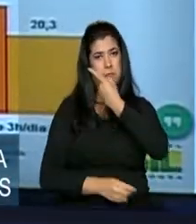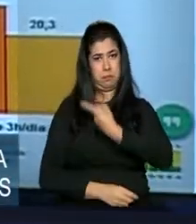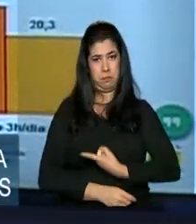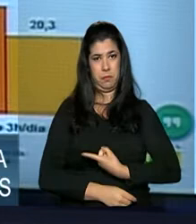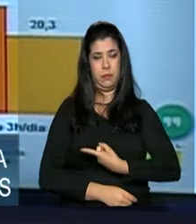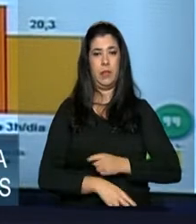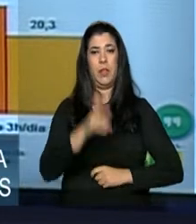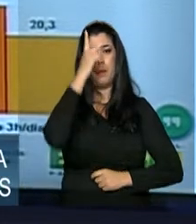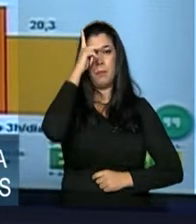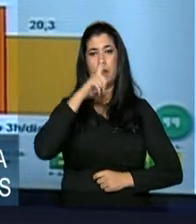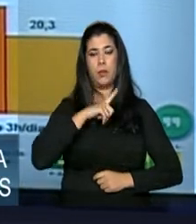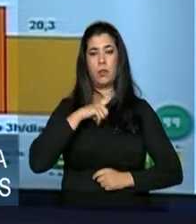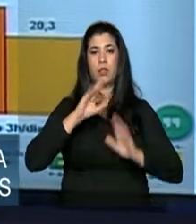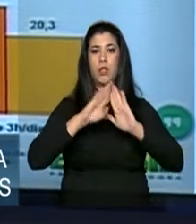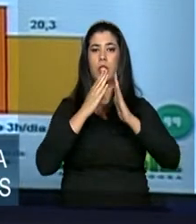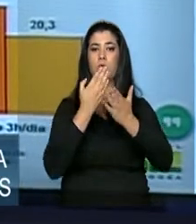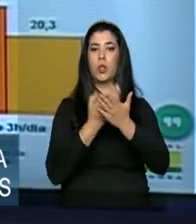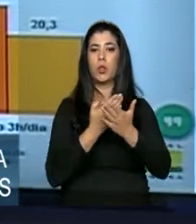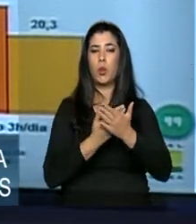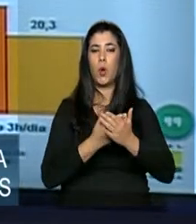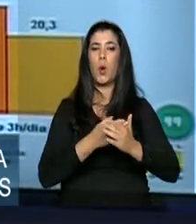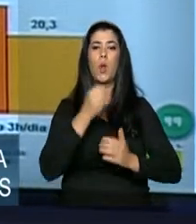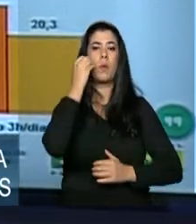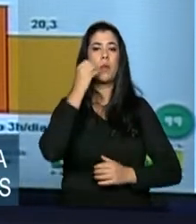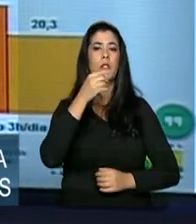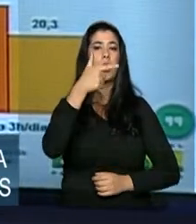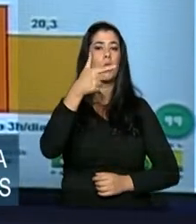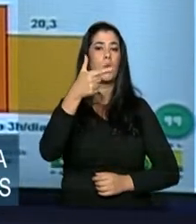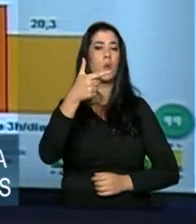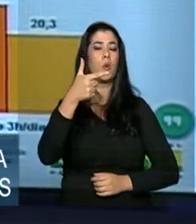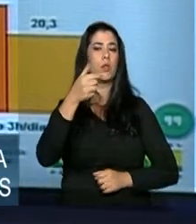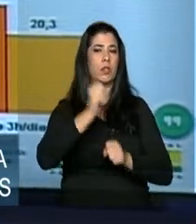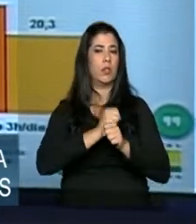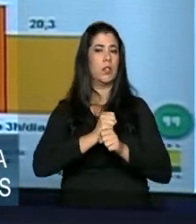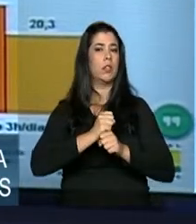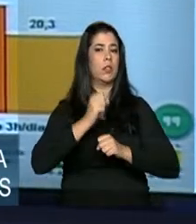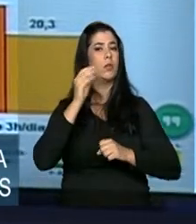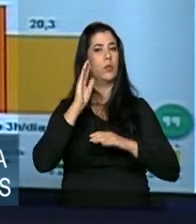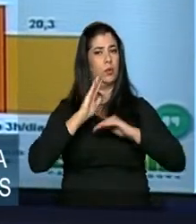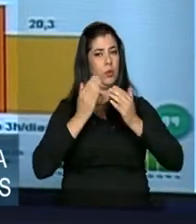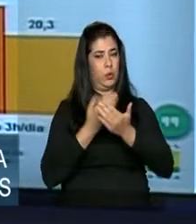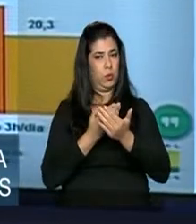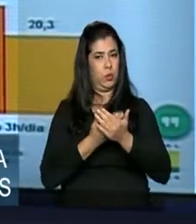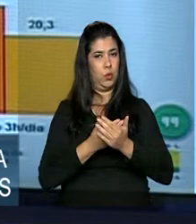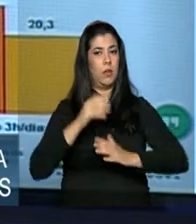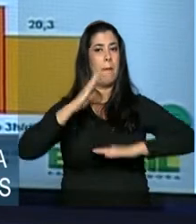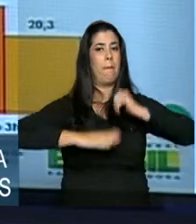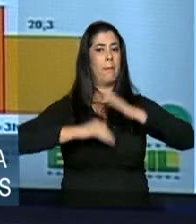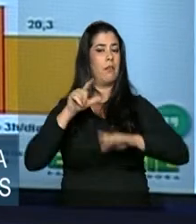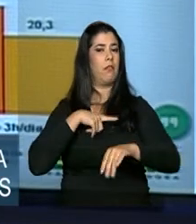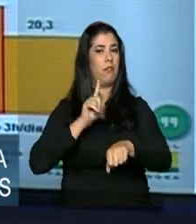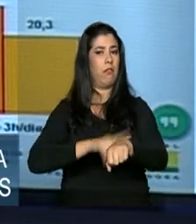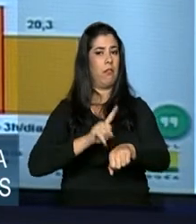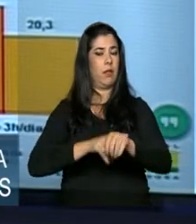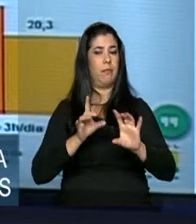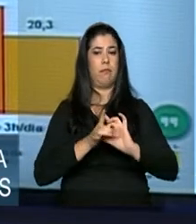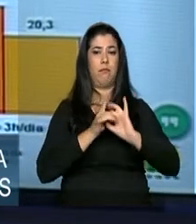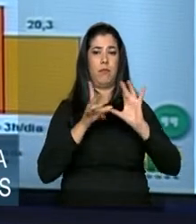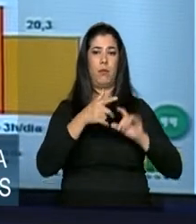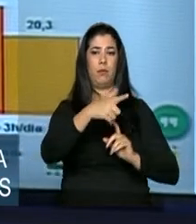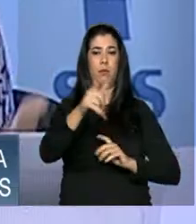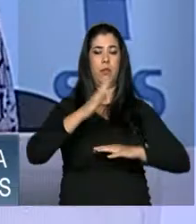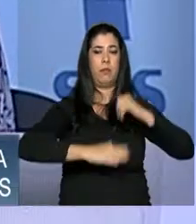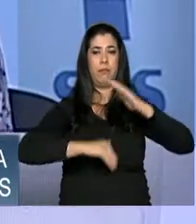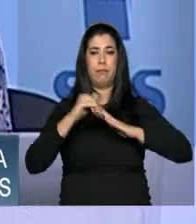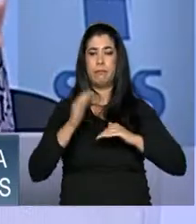mais escolaridade, 12 anos e mais, ele pratica no tempo livre muito mais atividade